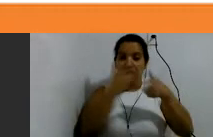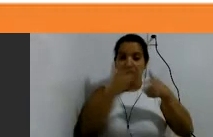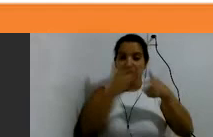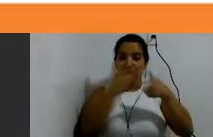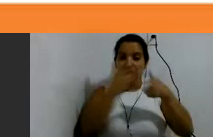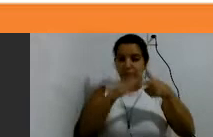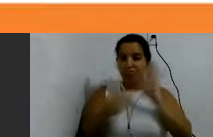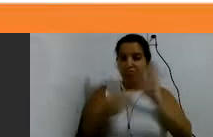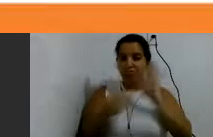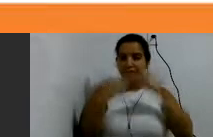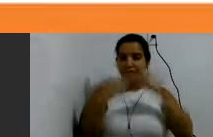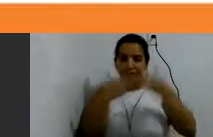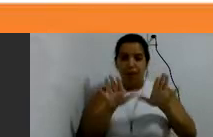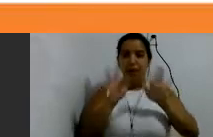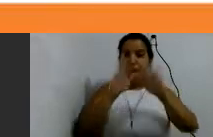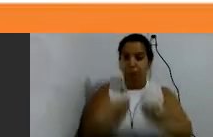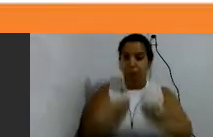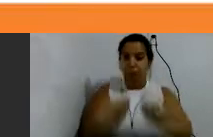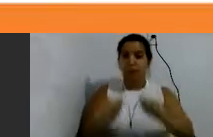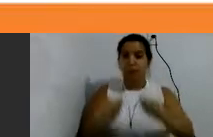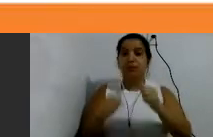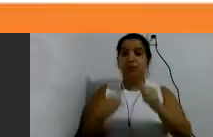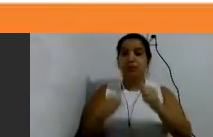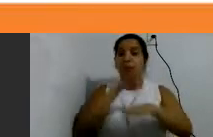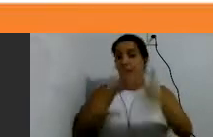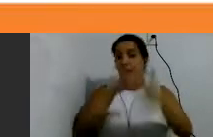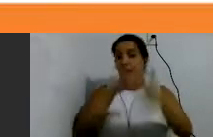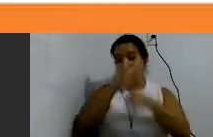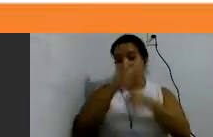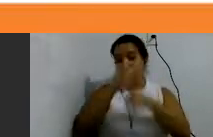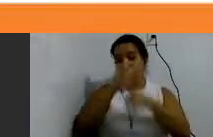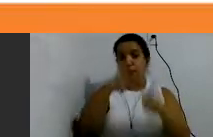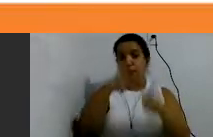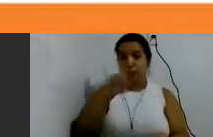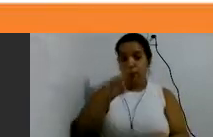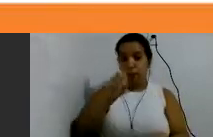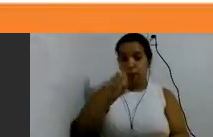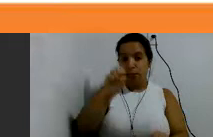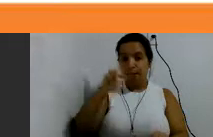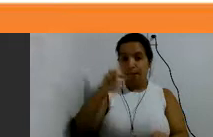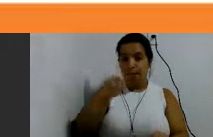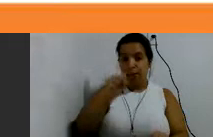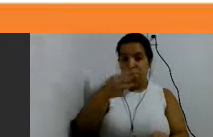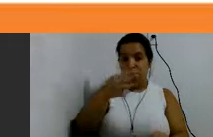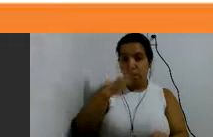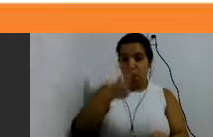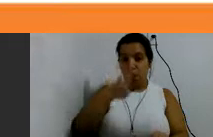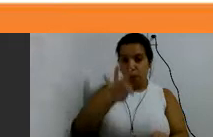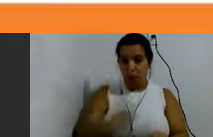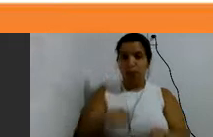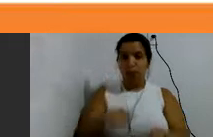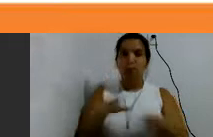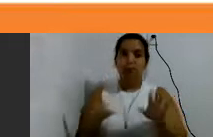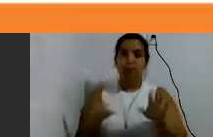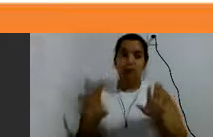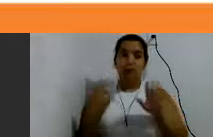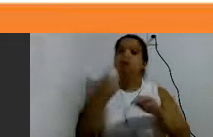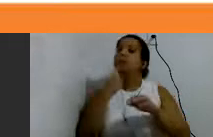fibra. Se transforma em tripomastigota quando a célula rompe e vai atingir a